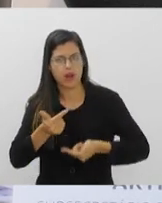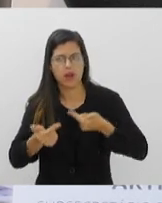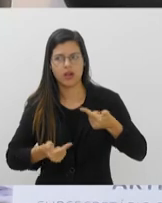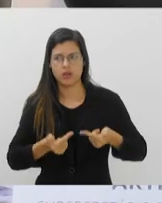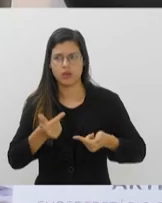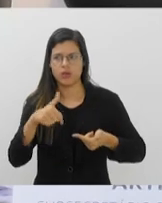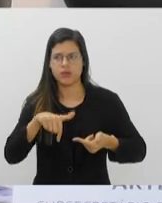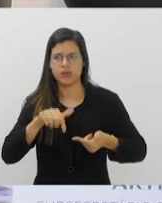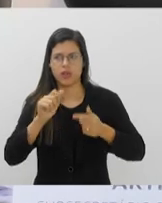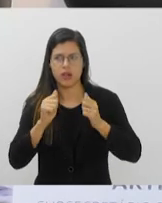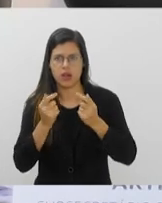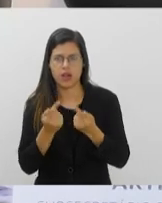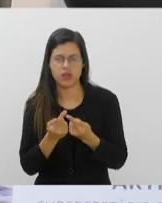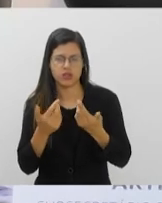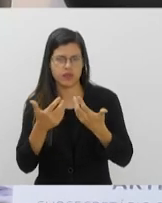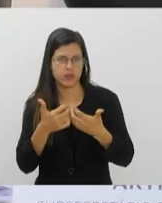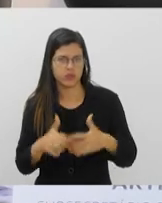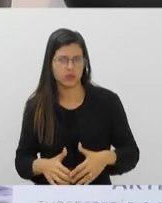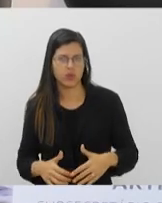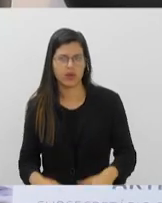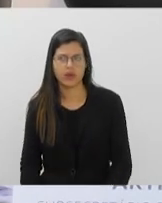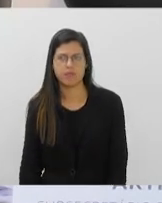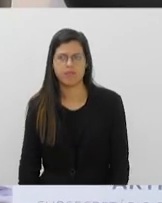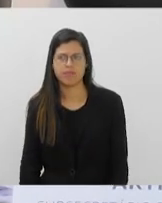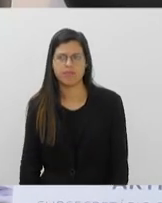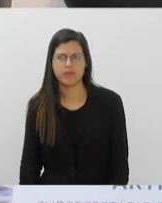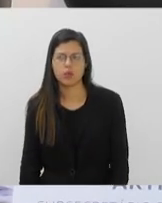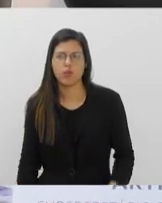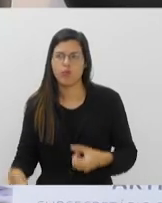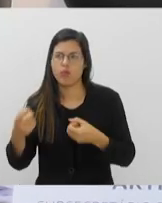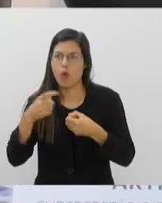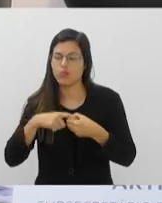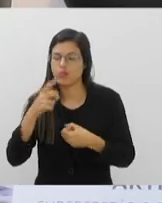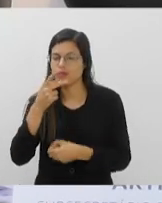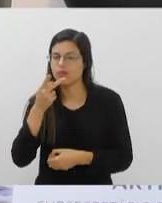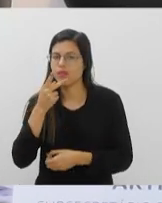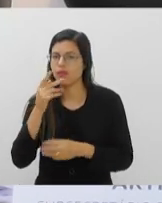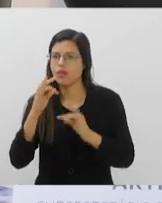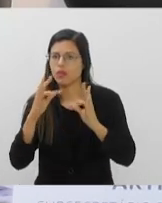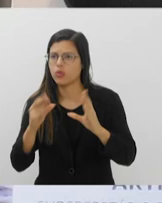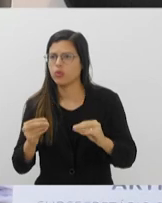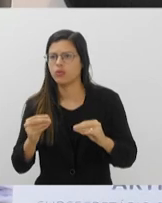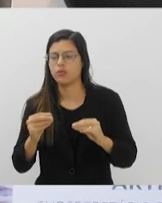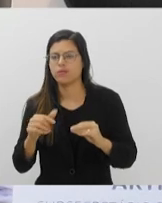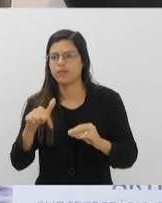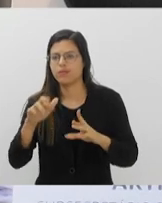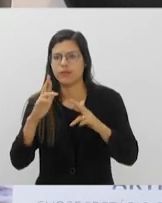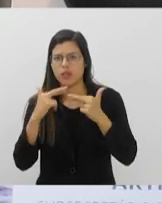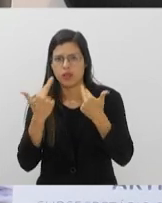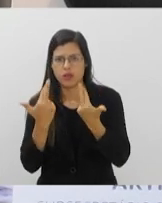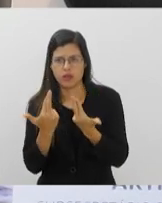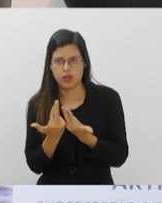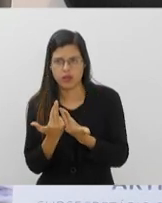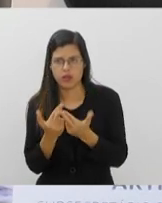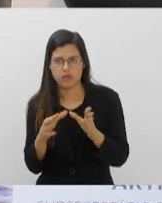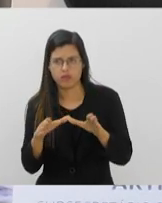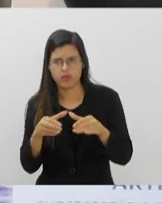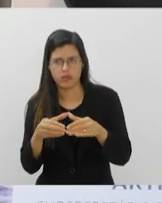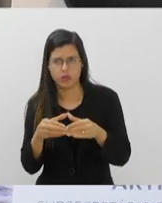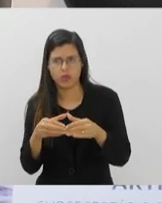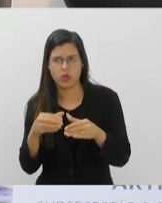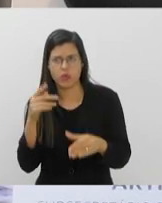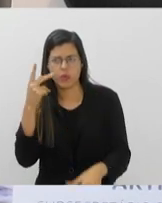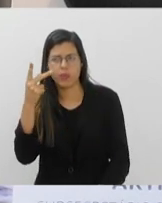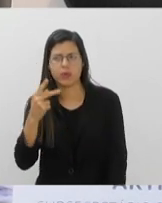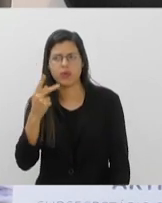dessa casa funcione como um todo voltar a dizer a todos que sempre estão aqui na reunião dessa frente parlamentar